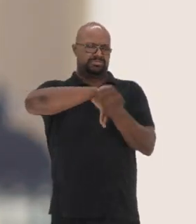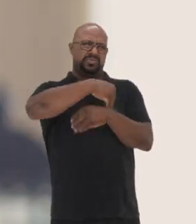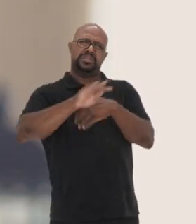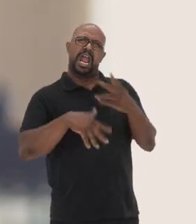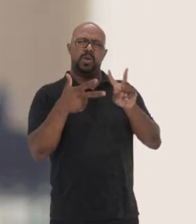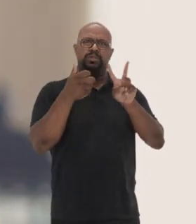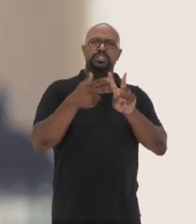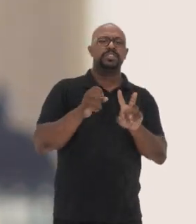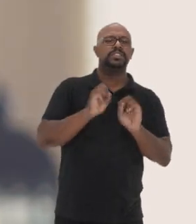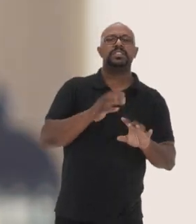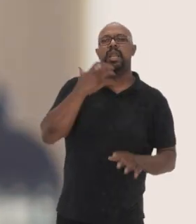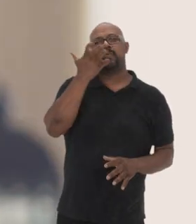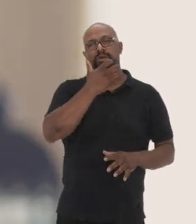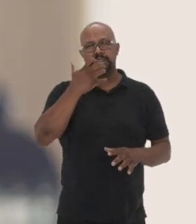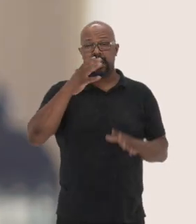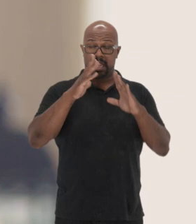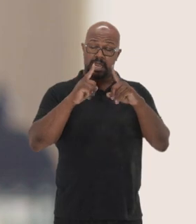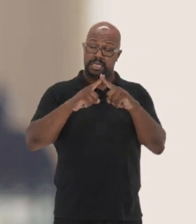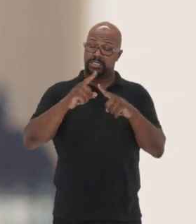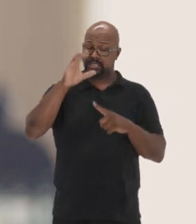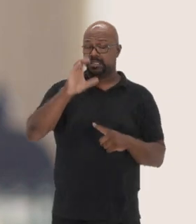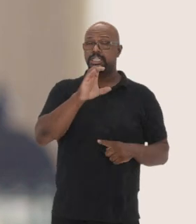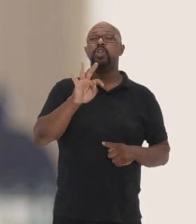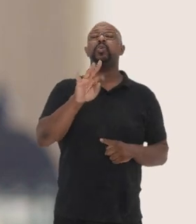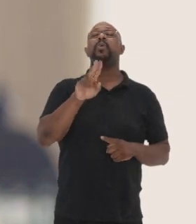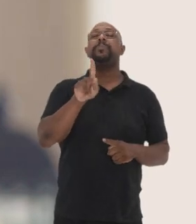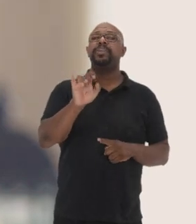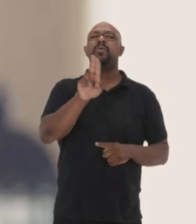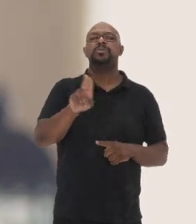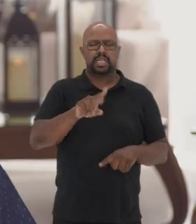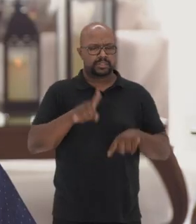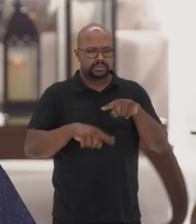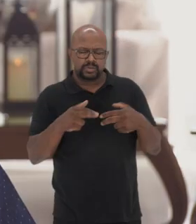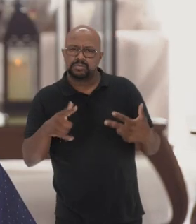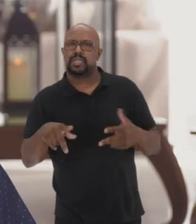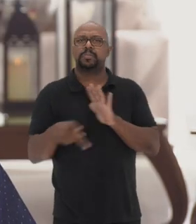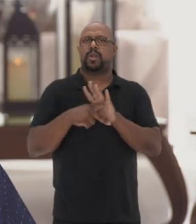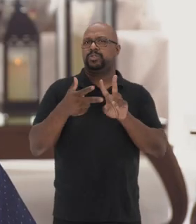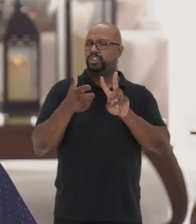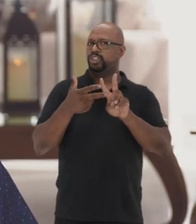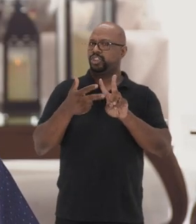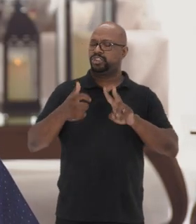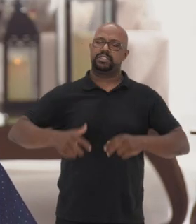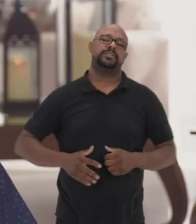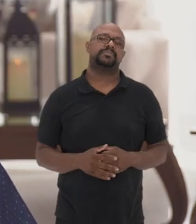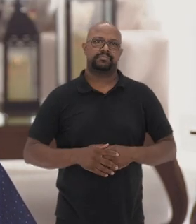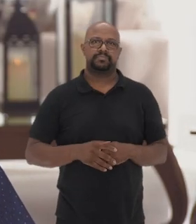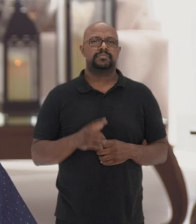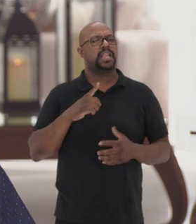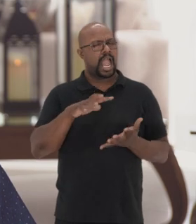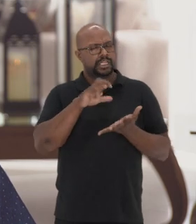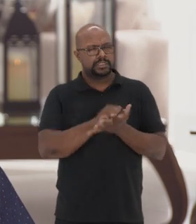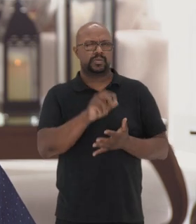ensinando as músicas sacras entupir e utilizando os instrumentos indígenas a